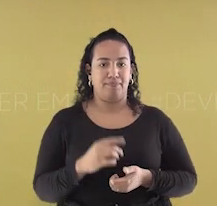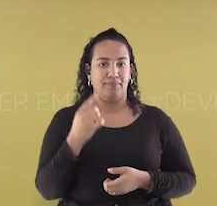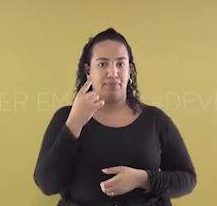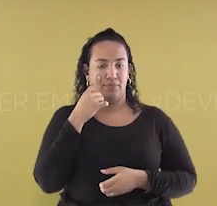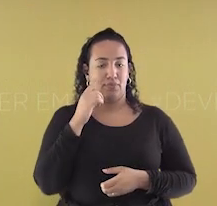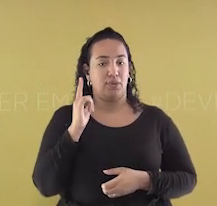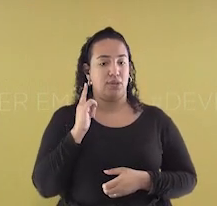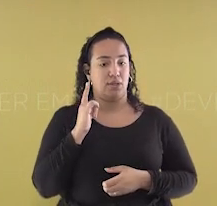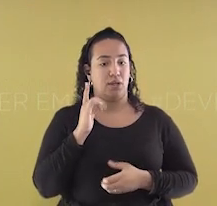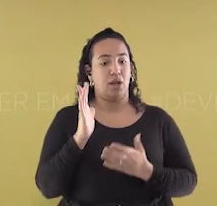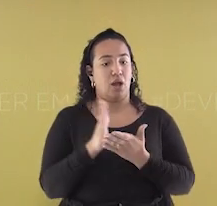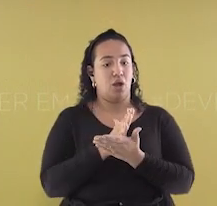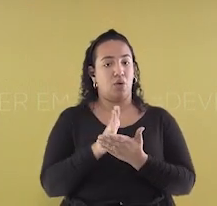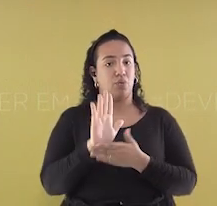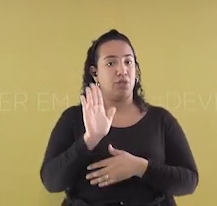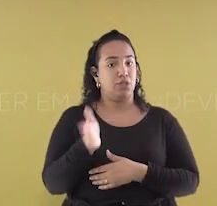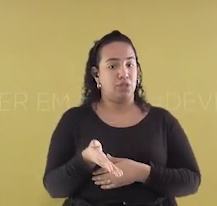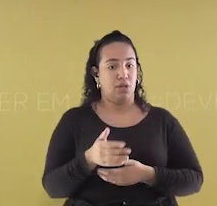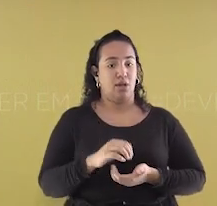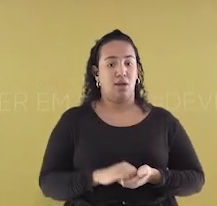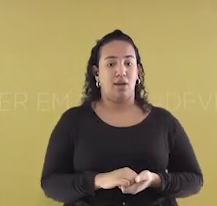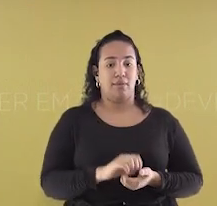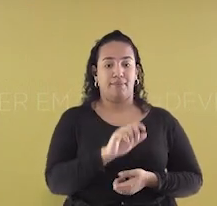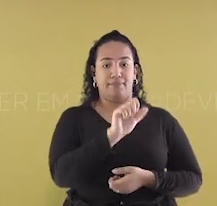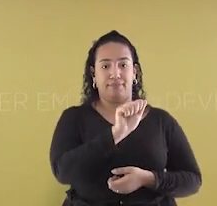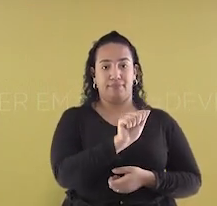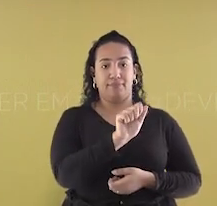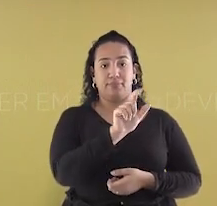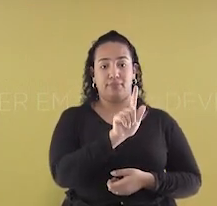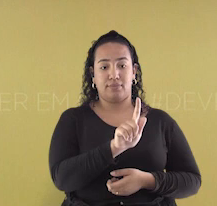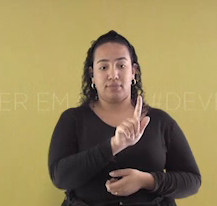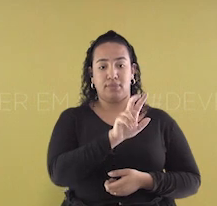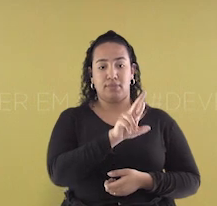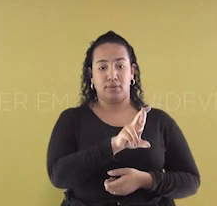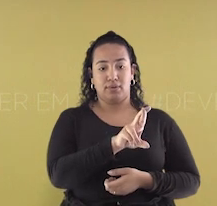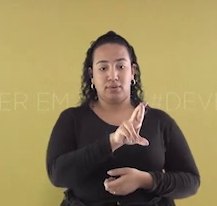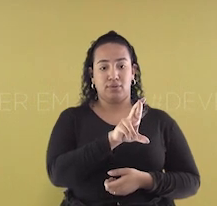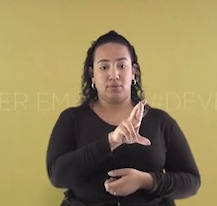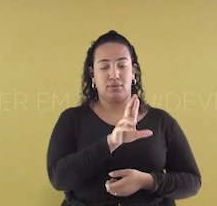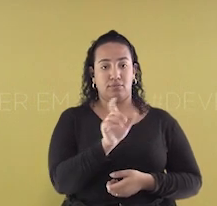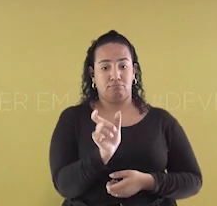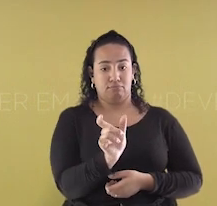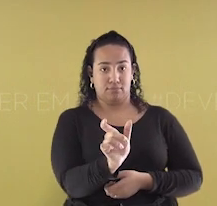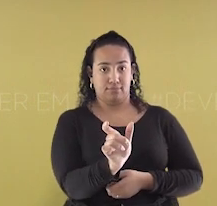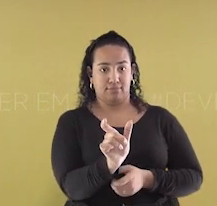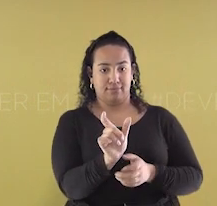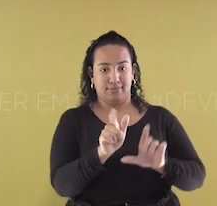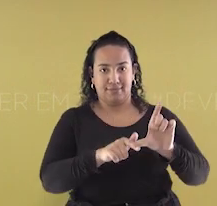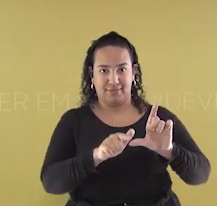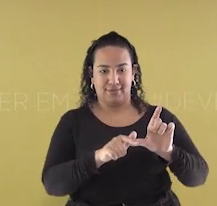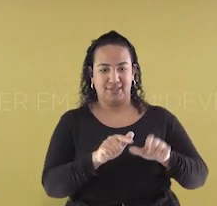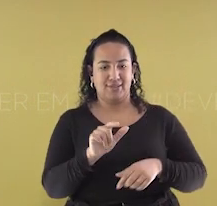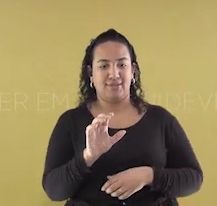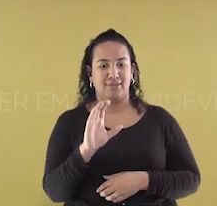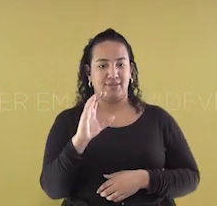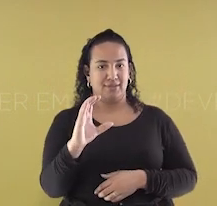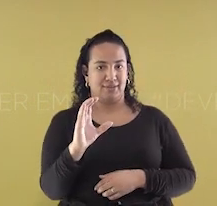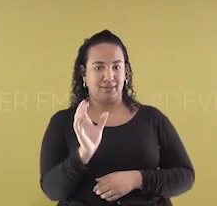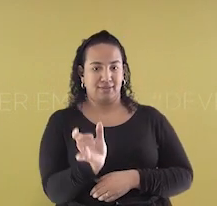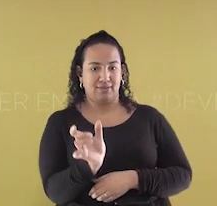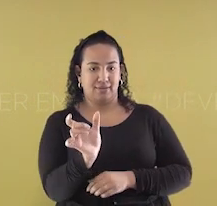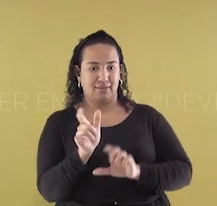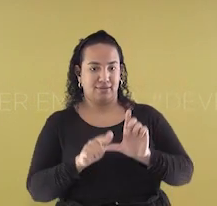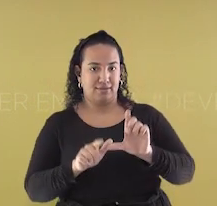faltando. Ó, já temos algumas letrinhas aqui. A gente tem A, G, R,